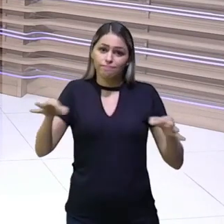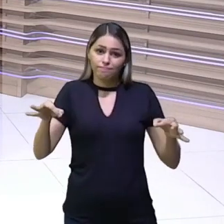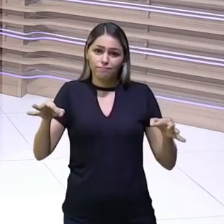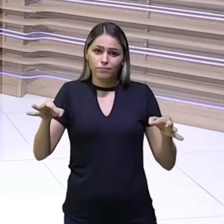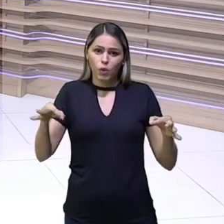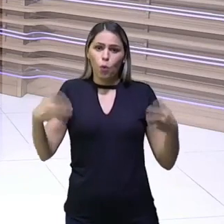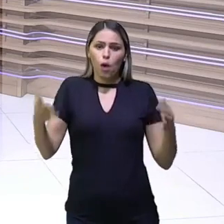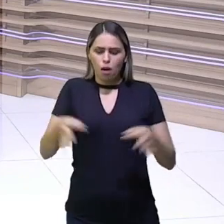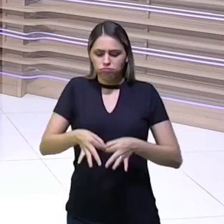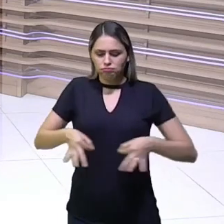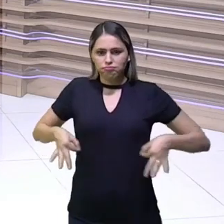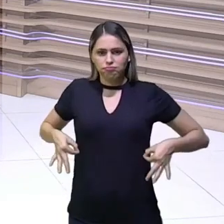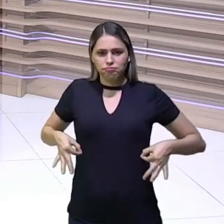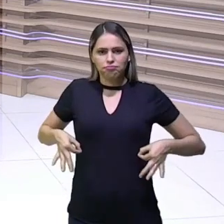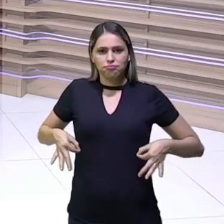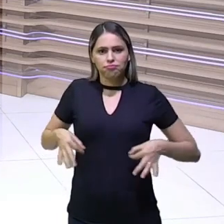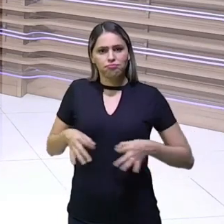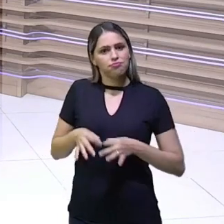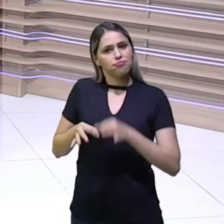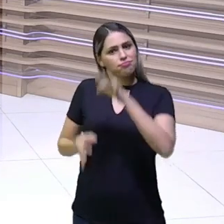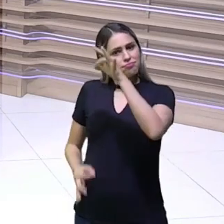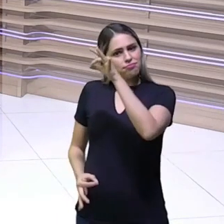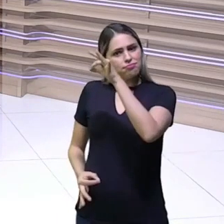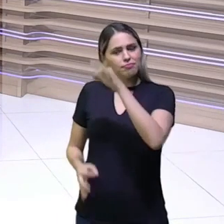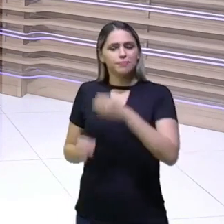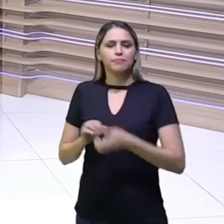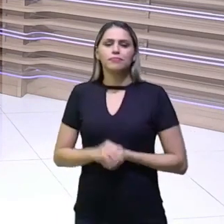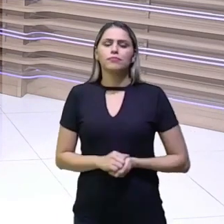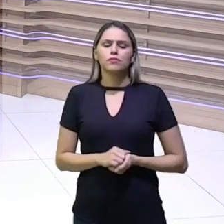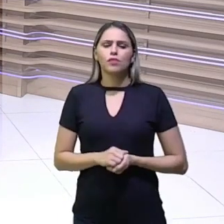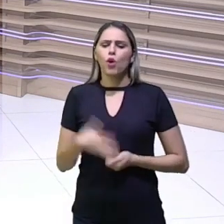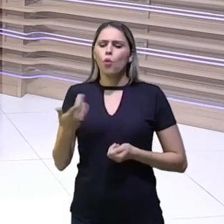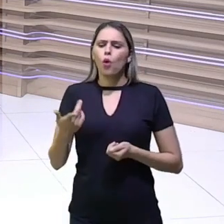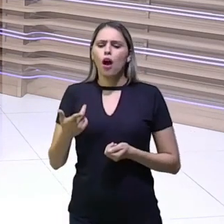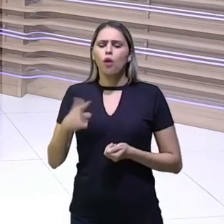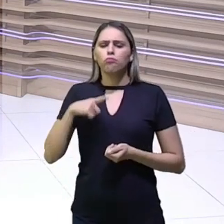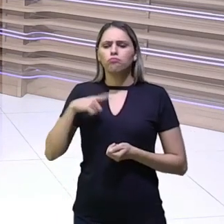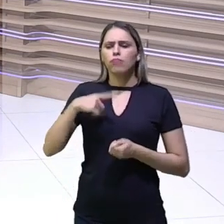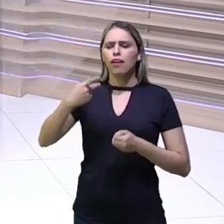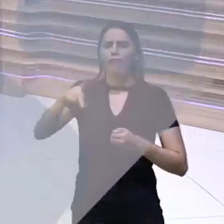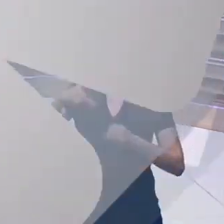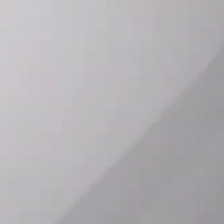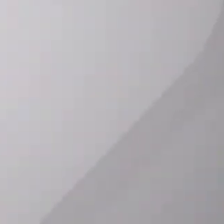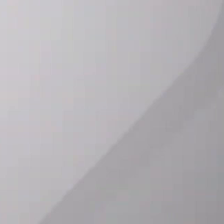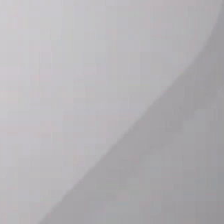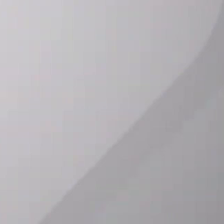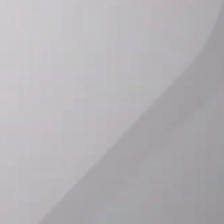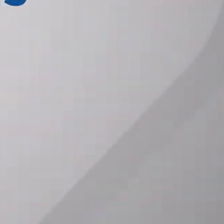que é que você tem? Que tipo de instrumento você usa para medir?